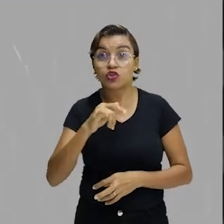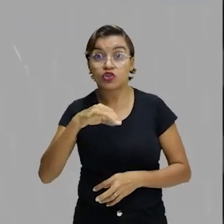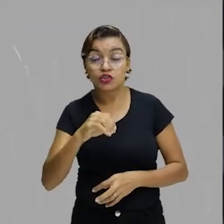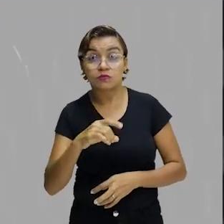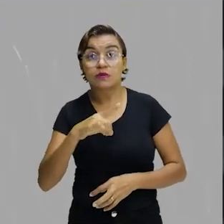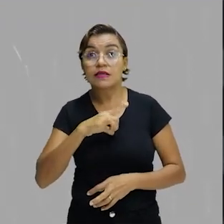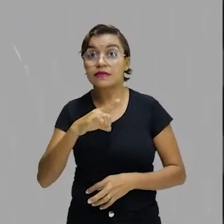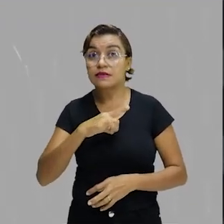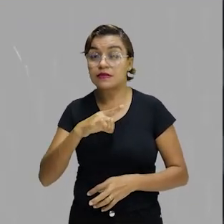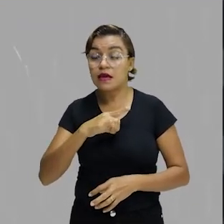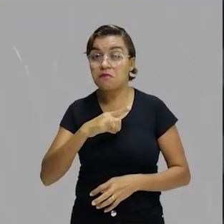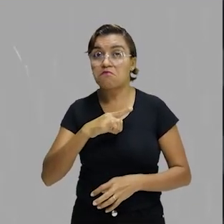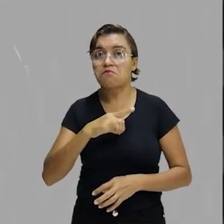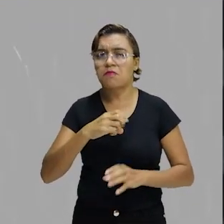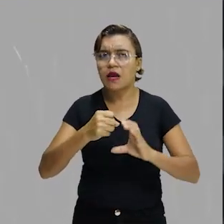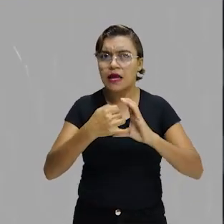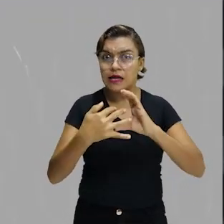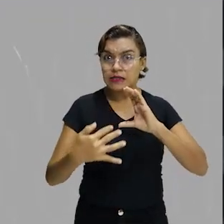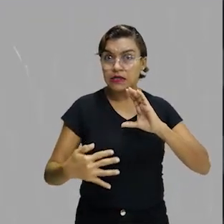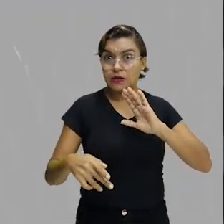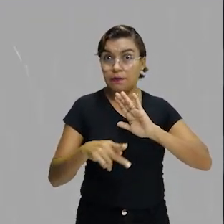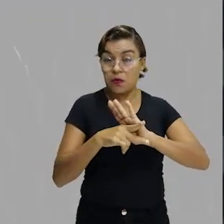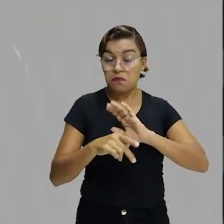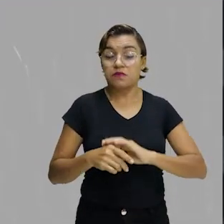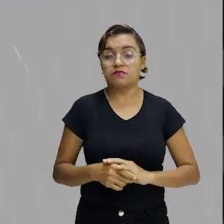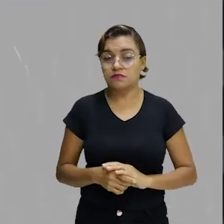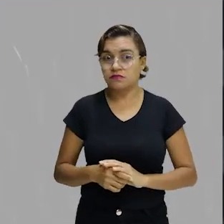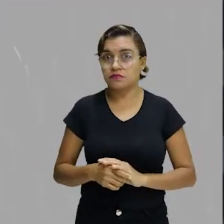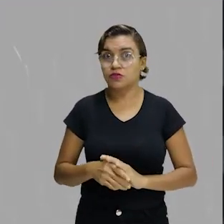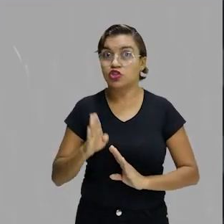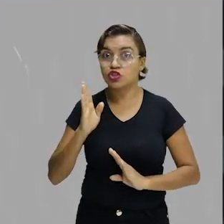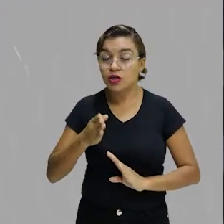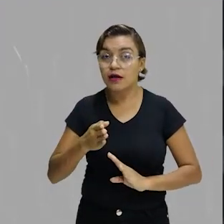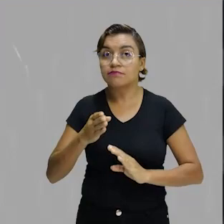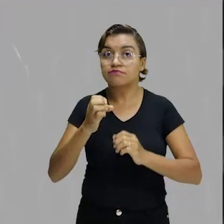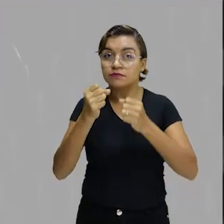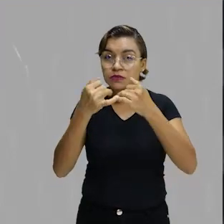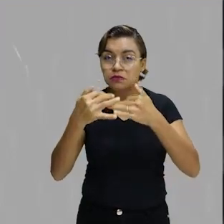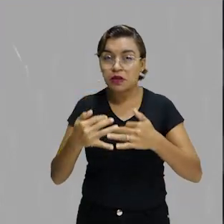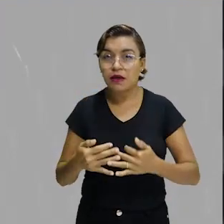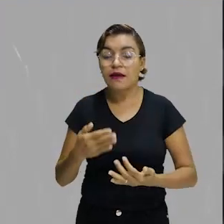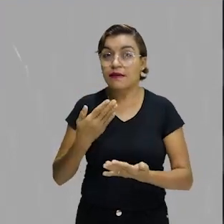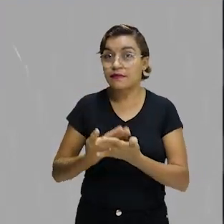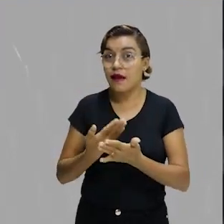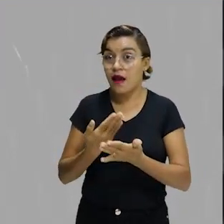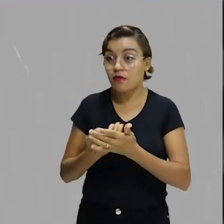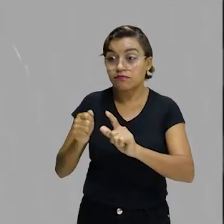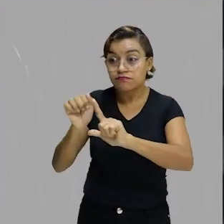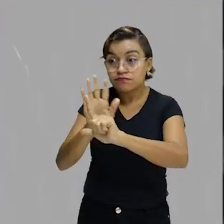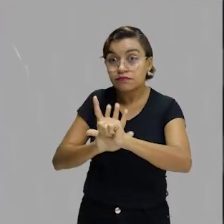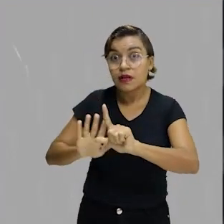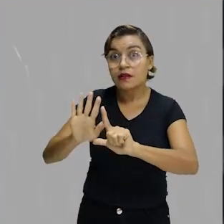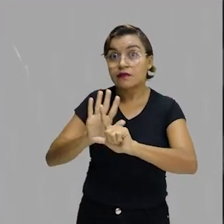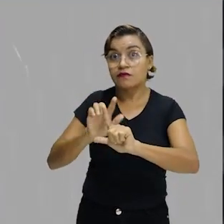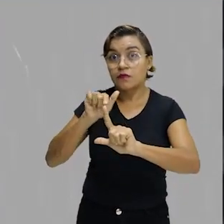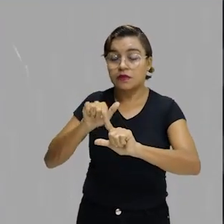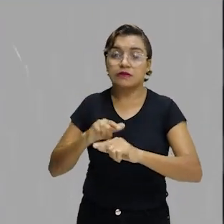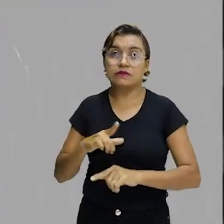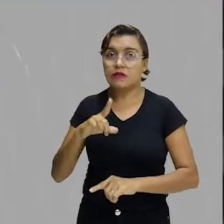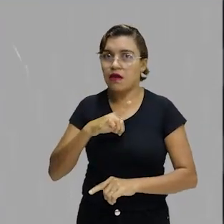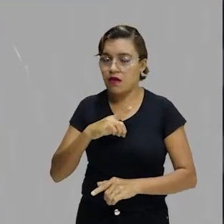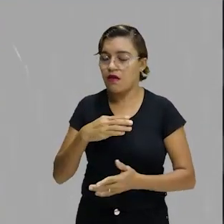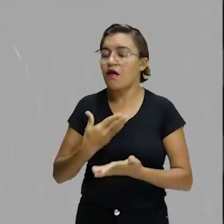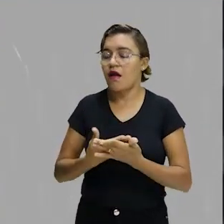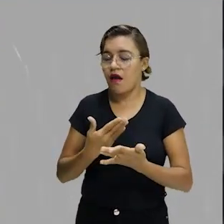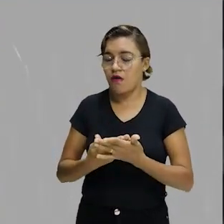eu falei na aula que está aqui gravada na plataforma. Na plataforma, já avisei, nós temos aula sobre